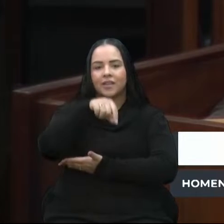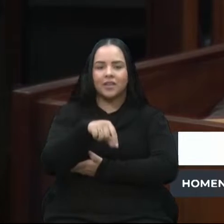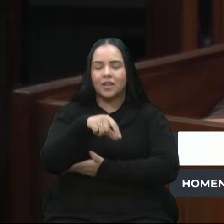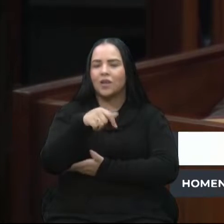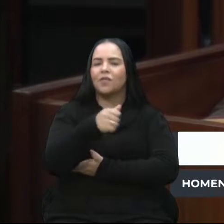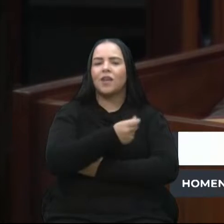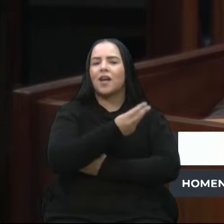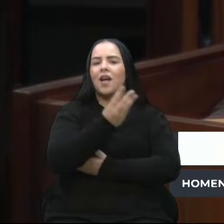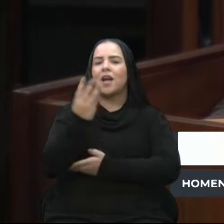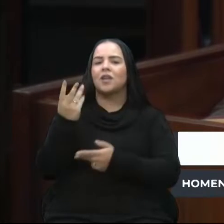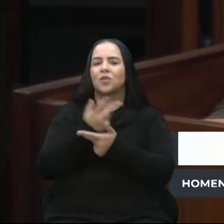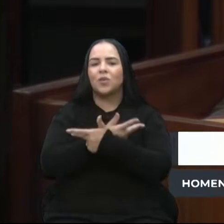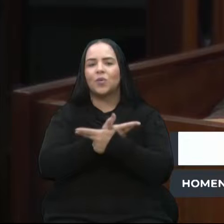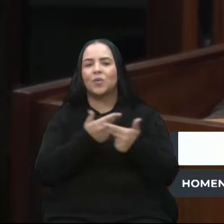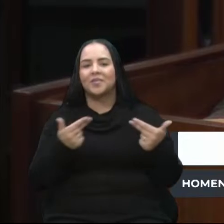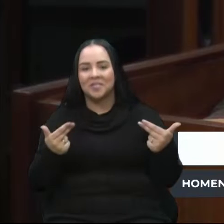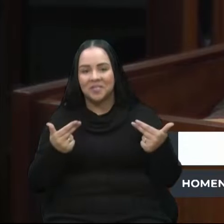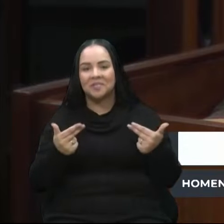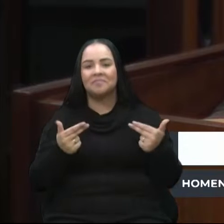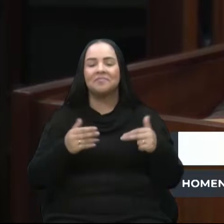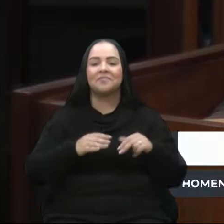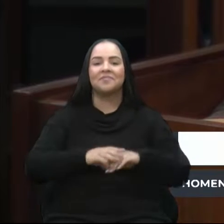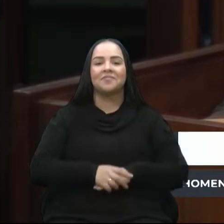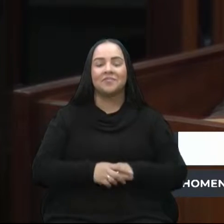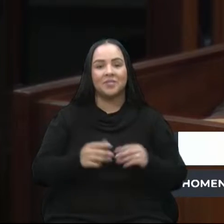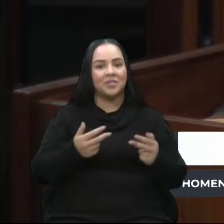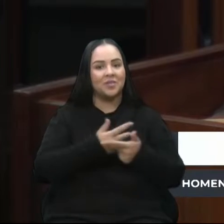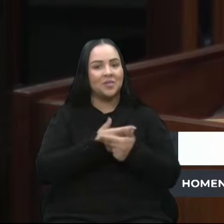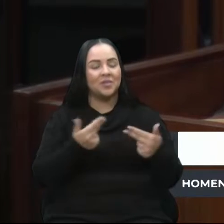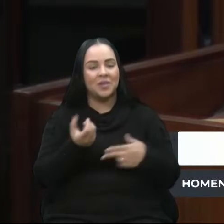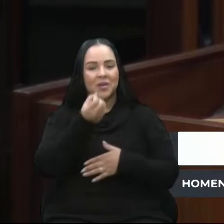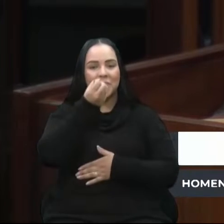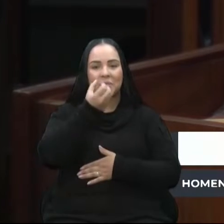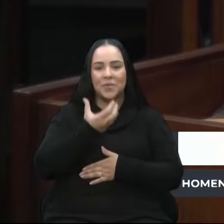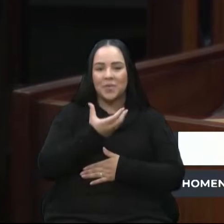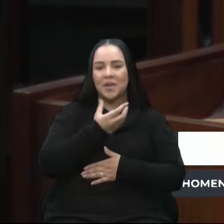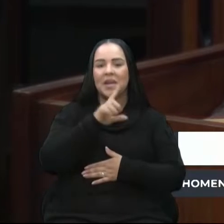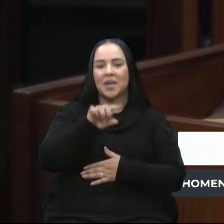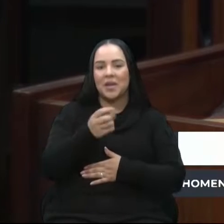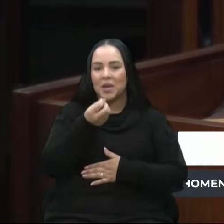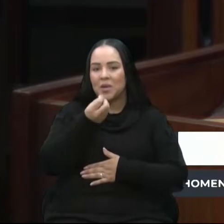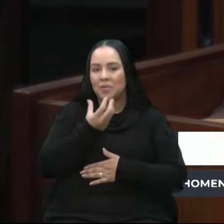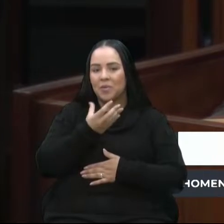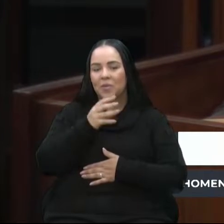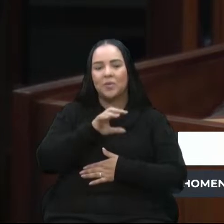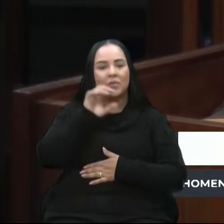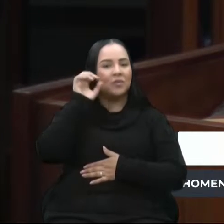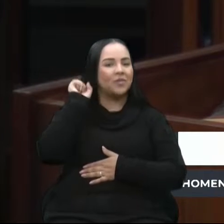coisas, né? Tudo bem. As coisas boas são bonitas de ser ouvidas, né?